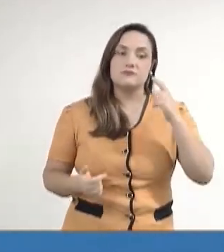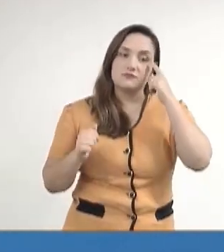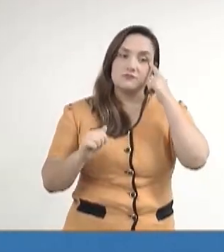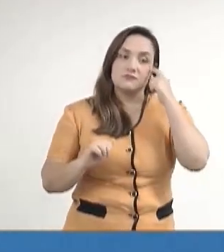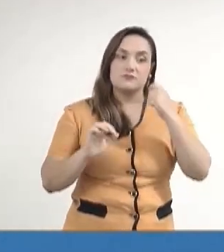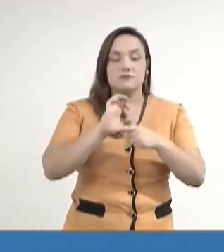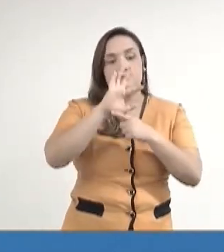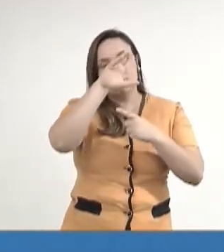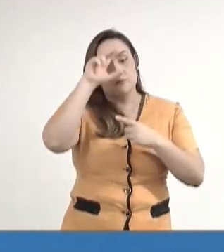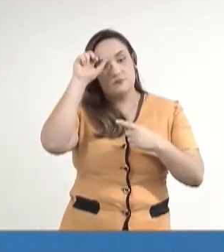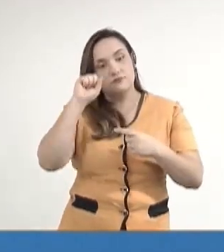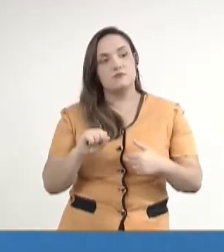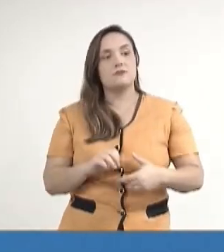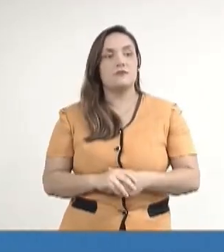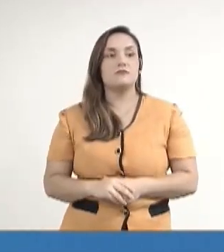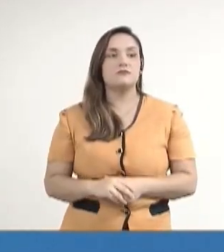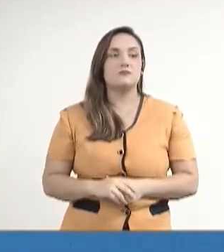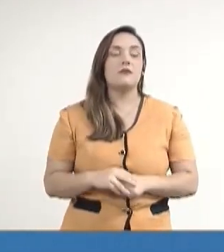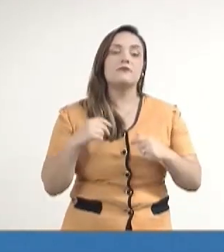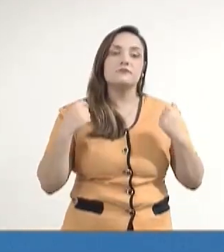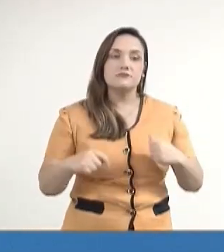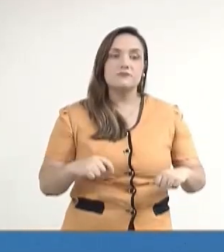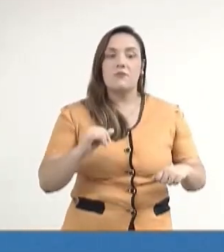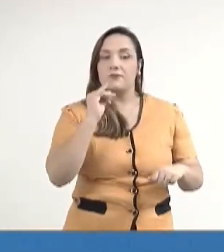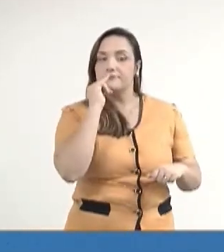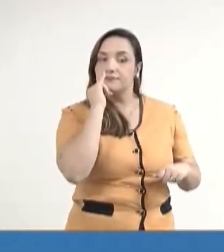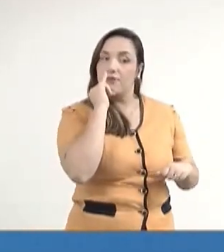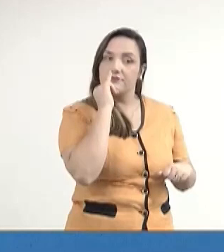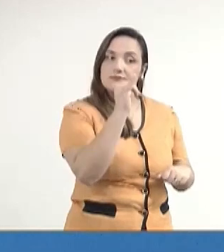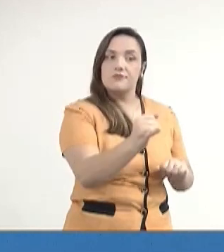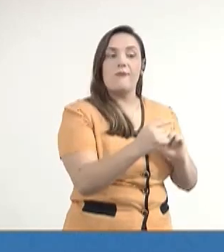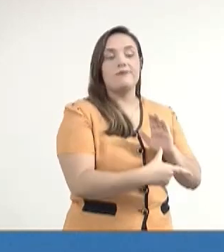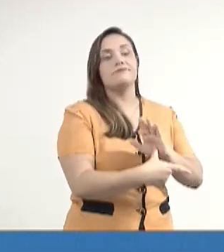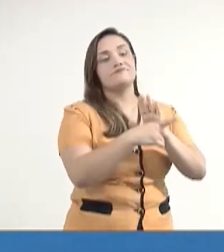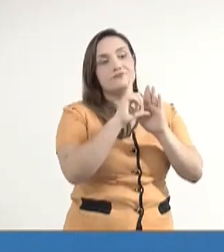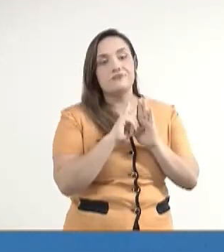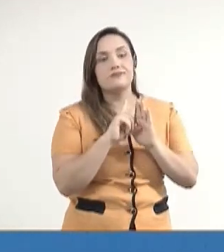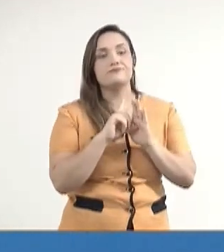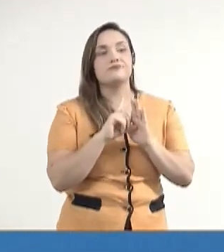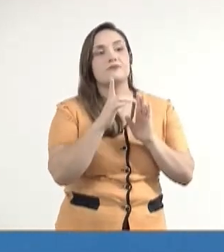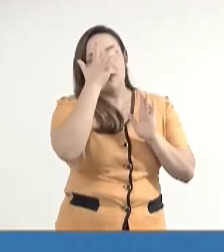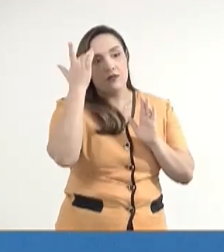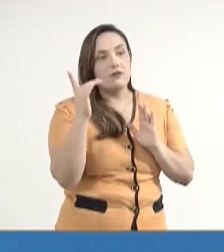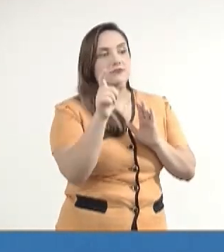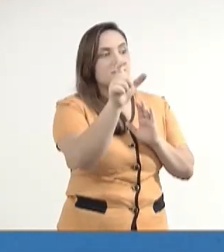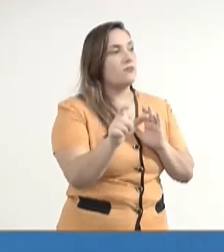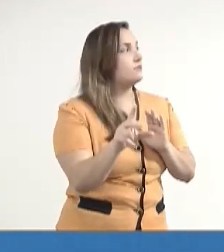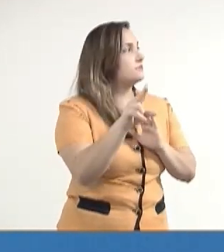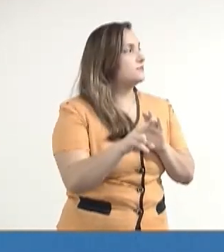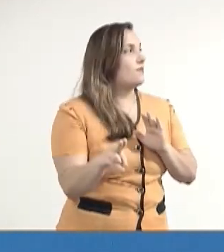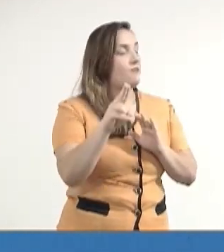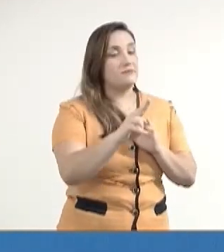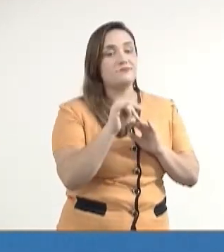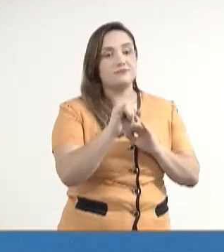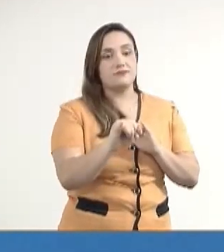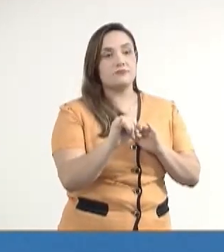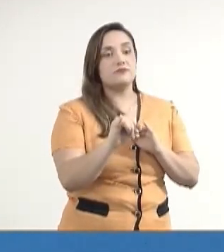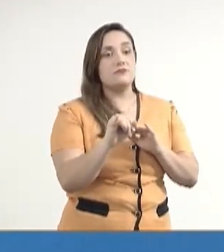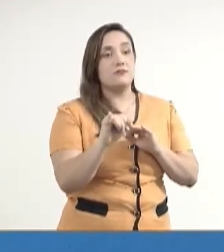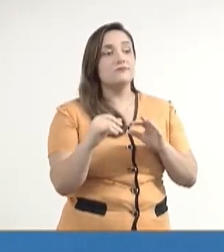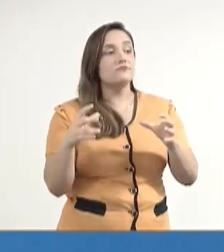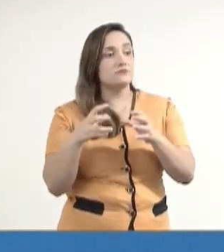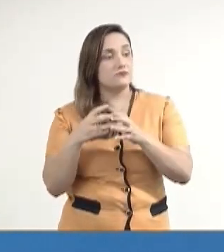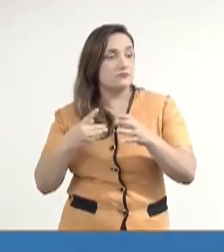públicos no estado de Mato Grosso do Sul ficam obrigadas a expedir notificação prévia ao usuário quando a equipe estiver